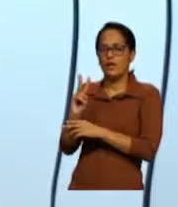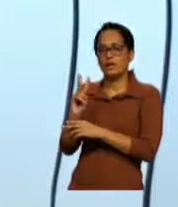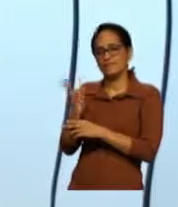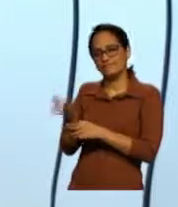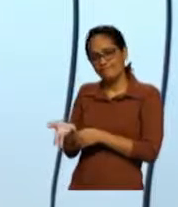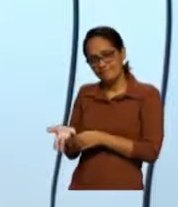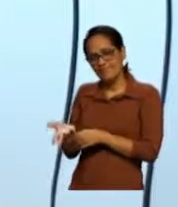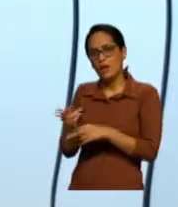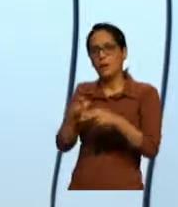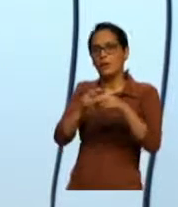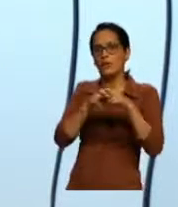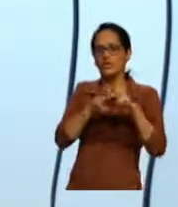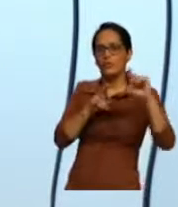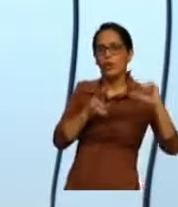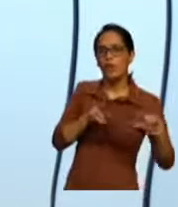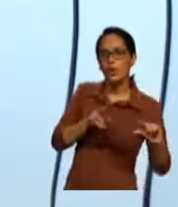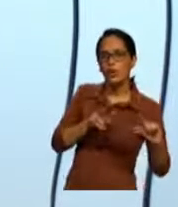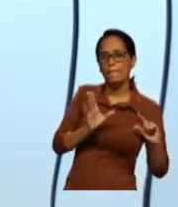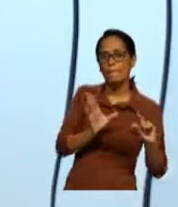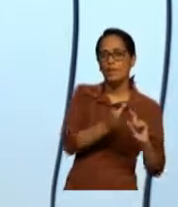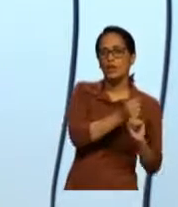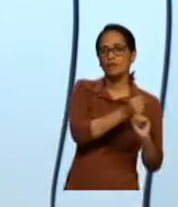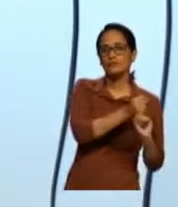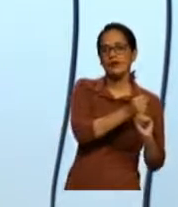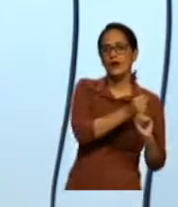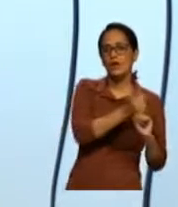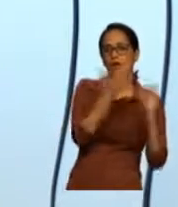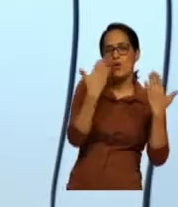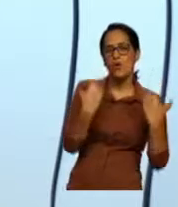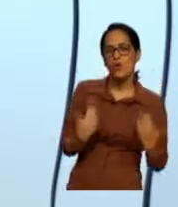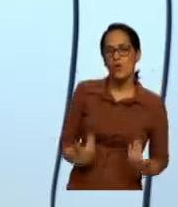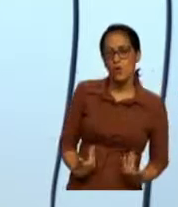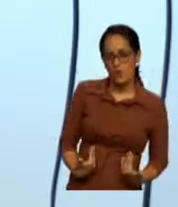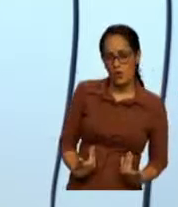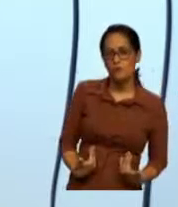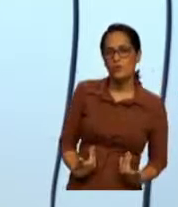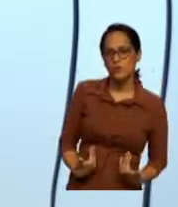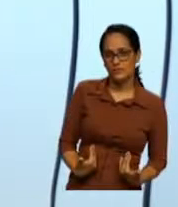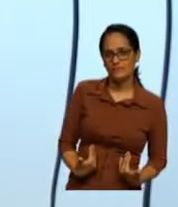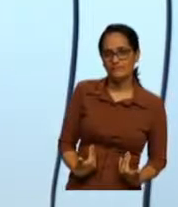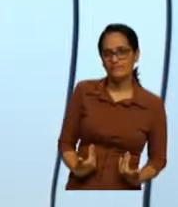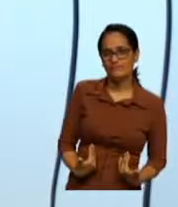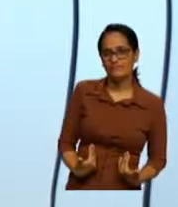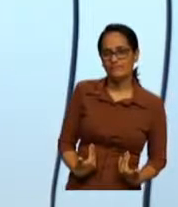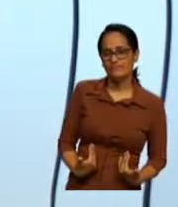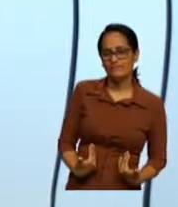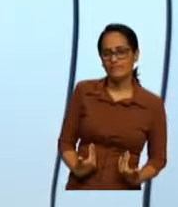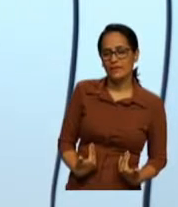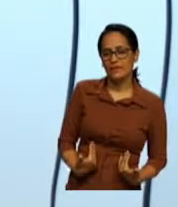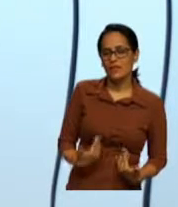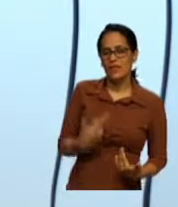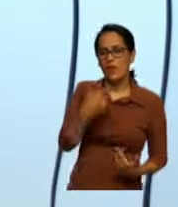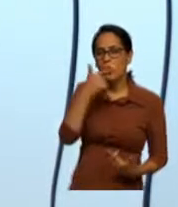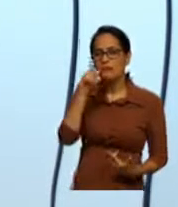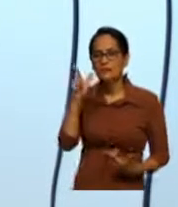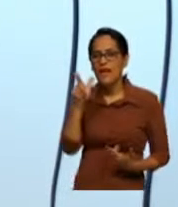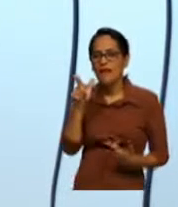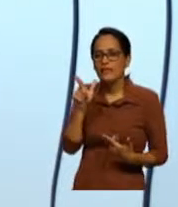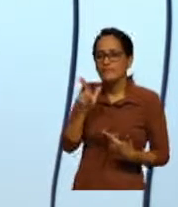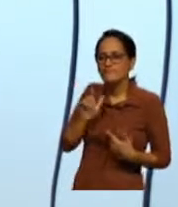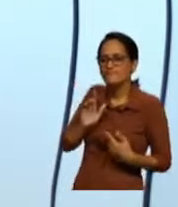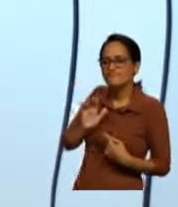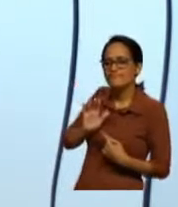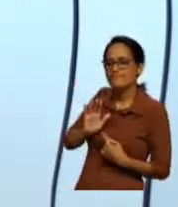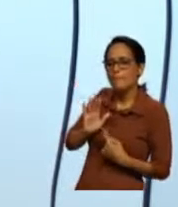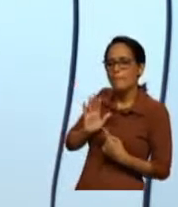de linfócito T vai abaixar. Abaixou a quantidade de linfócito T, que ele não vai reagir imunologicamente, a minha